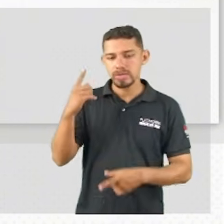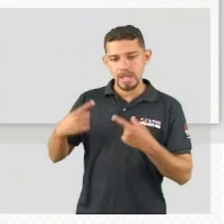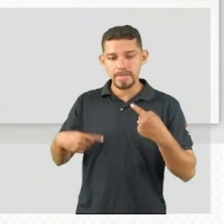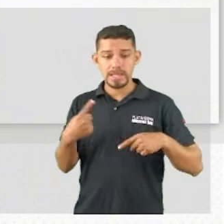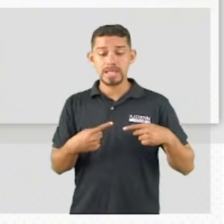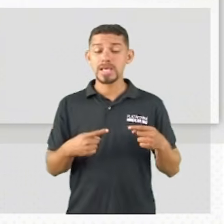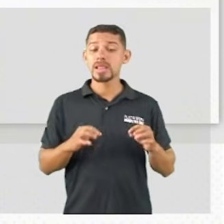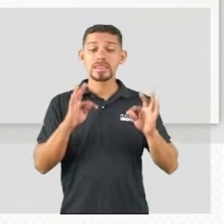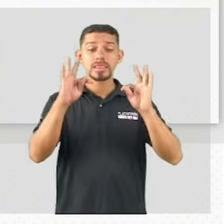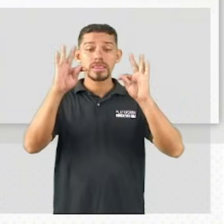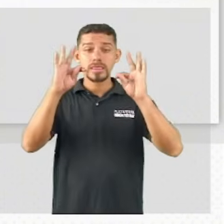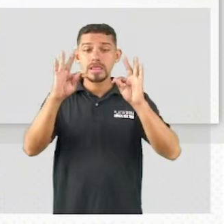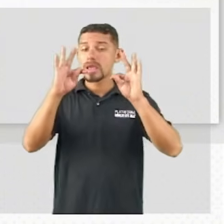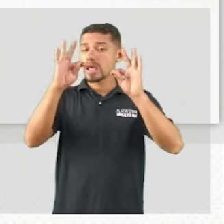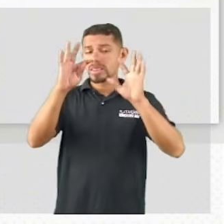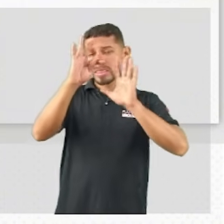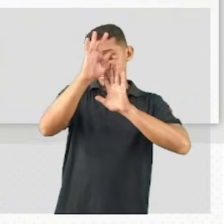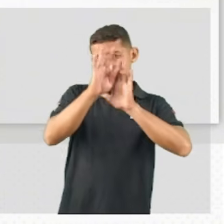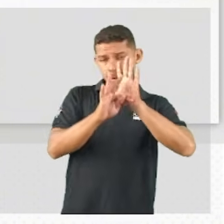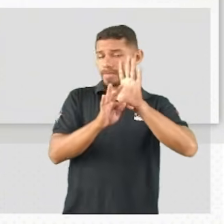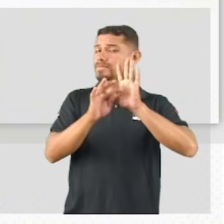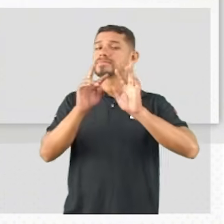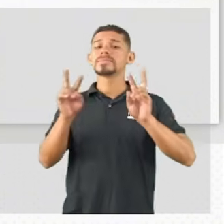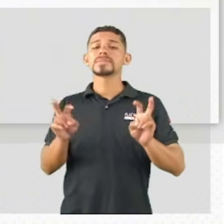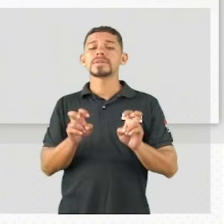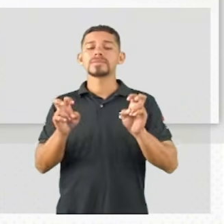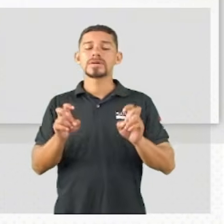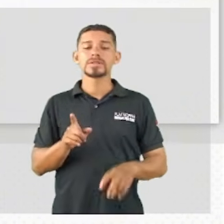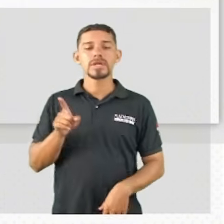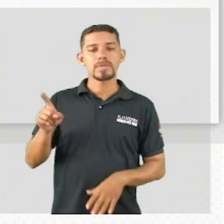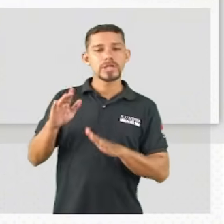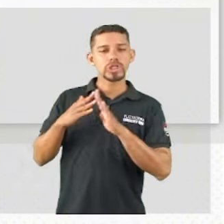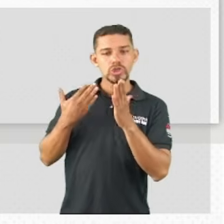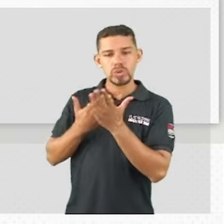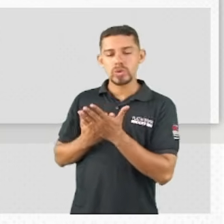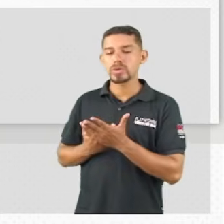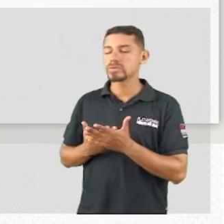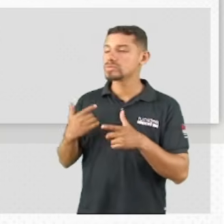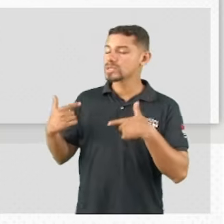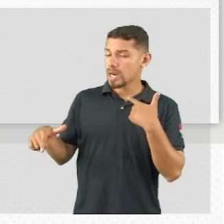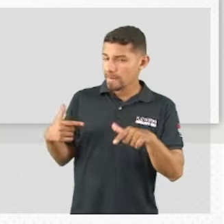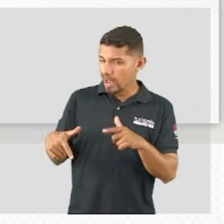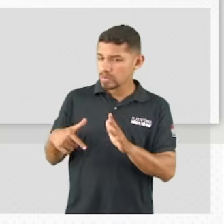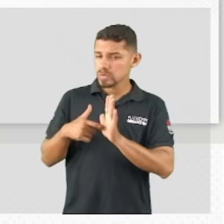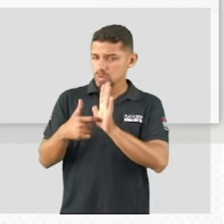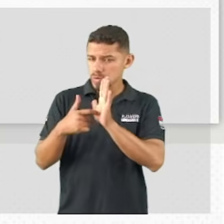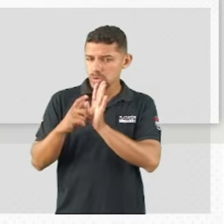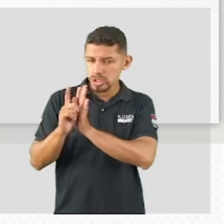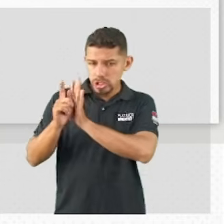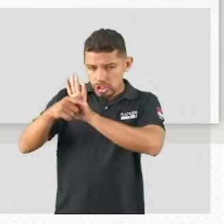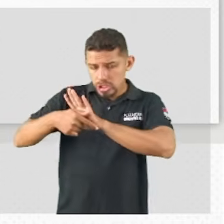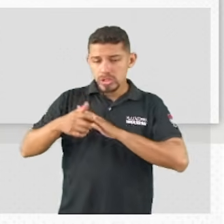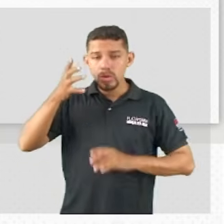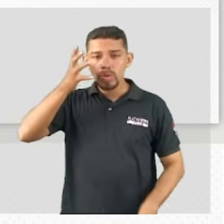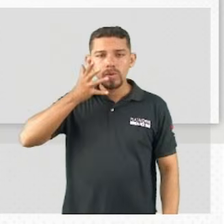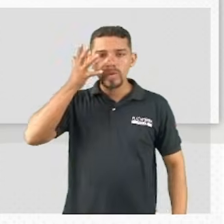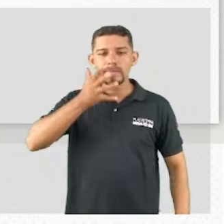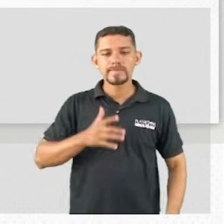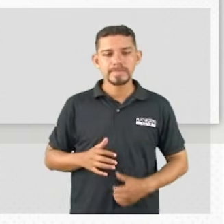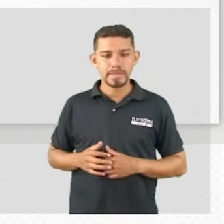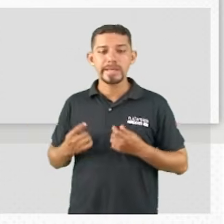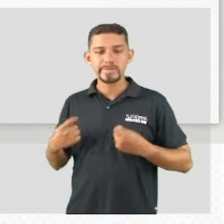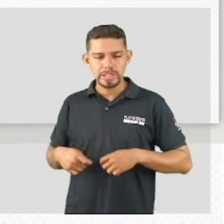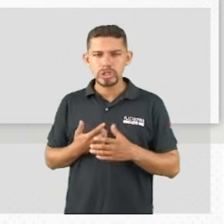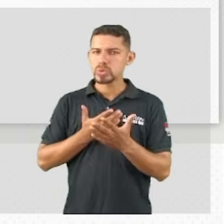um tema, se eu estou lá na escola, se eu estou na sala de aula e o meu professor passa um trabalho relacionado a esse gênero oral debate, eu